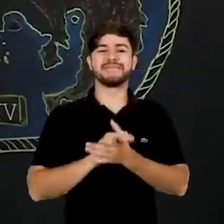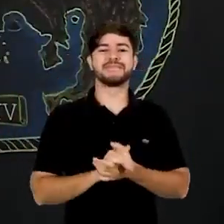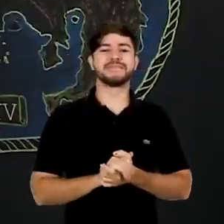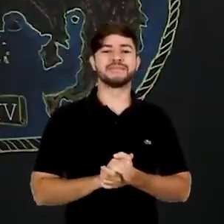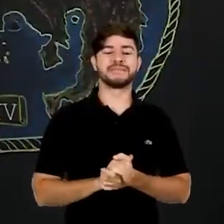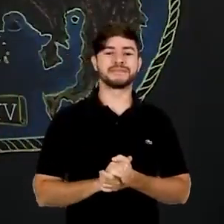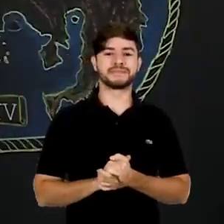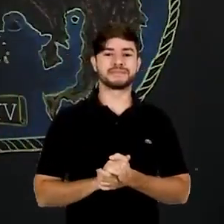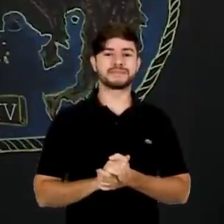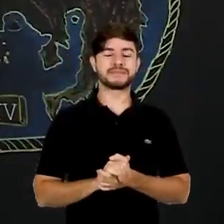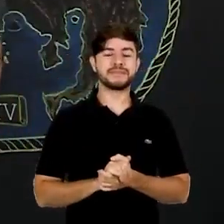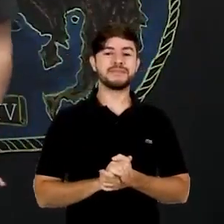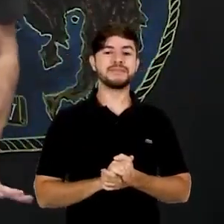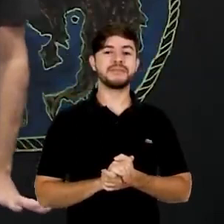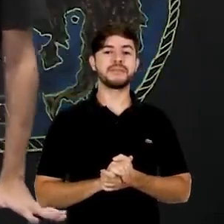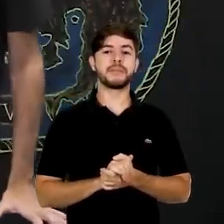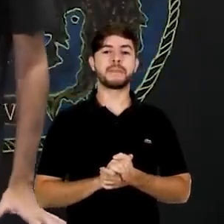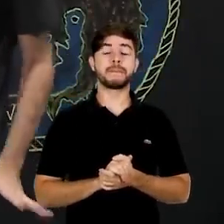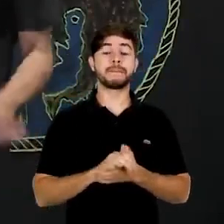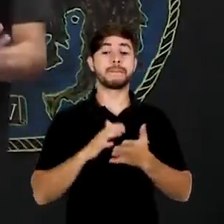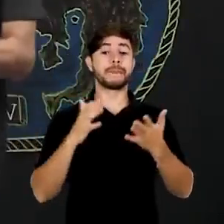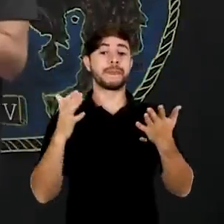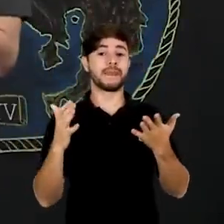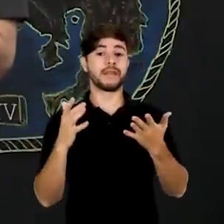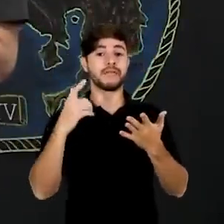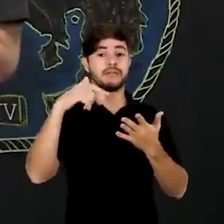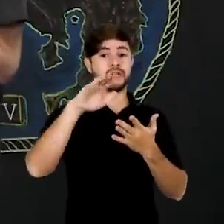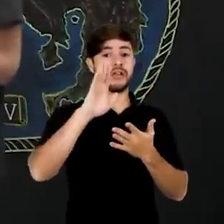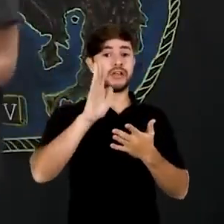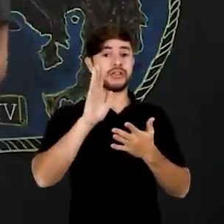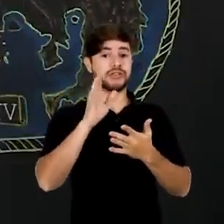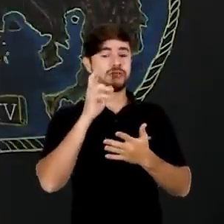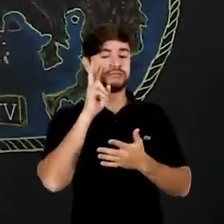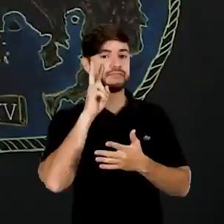rejeição aos valores medievais. Beleza,